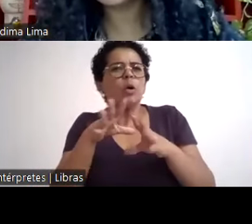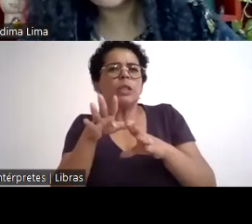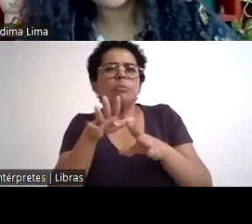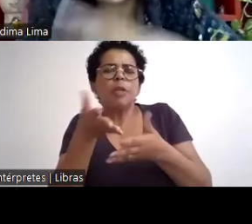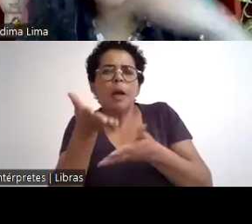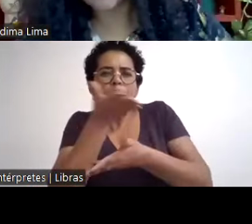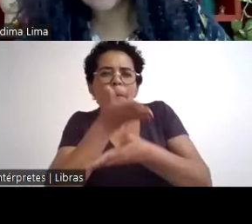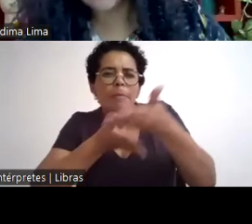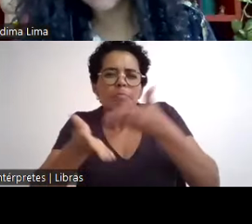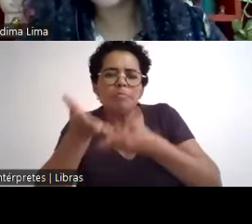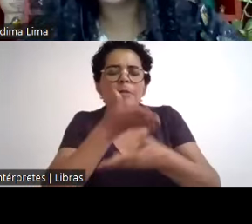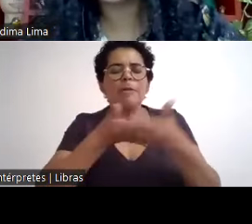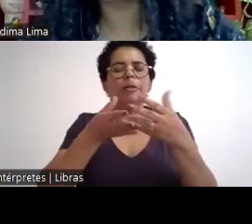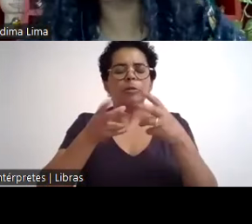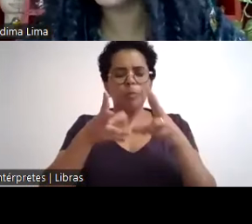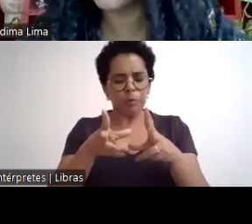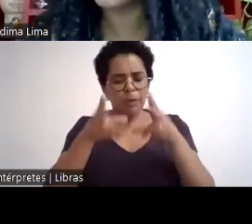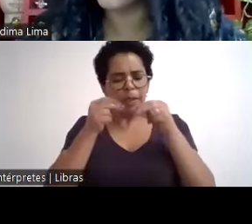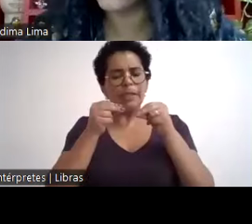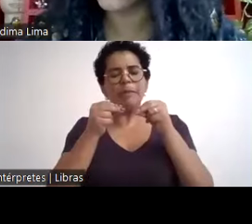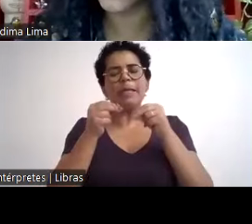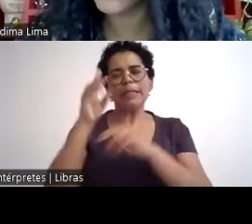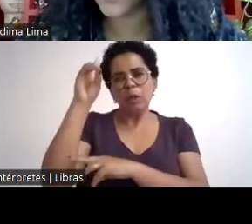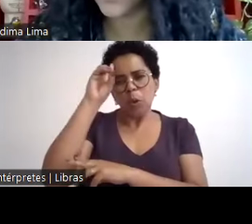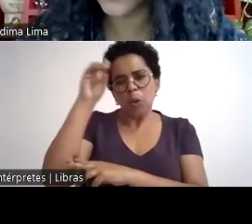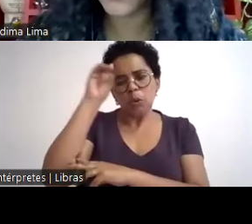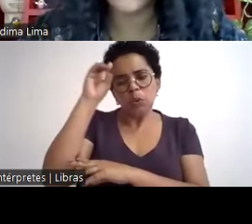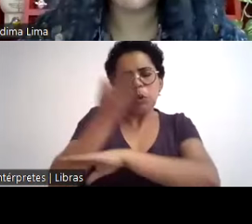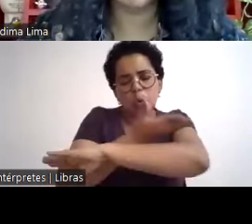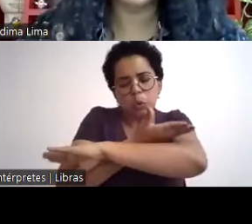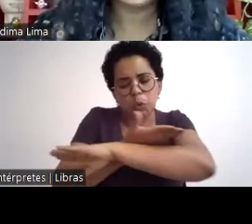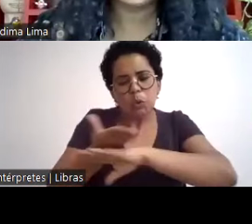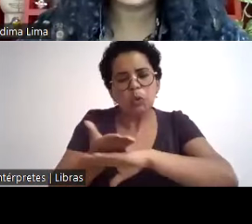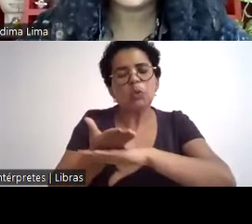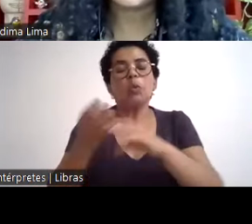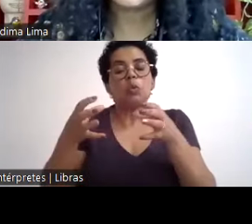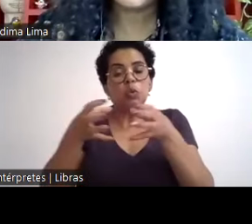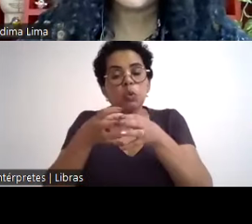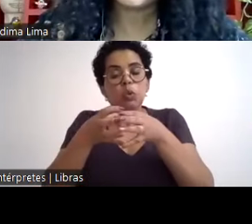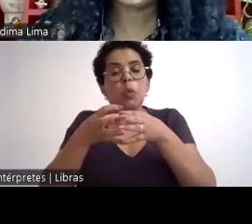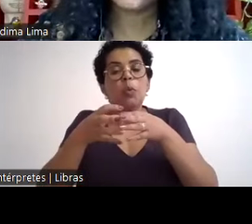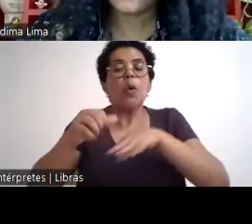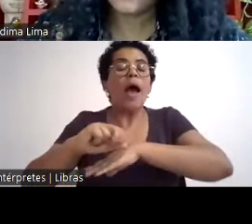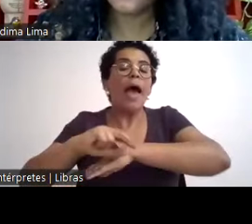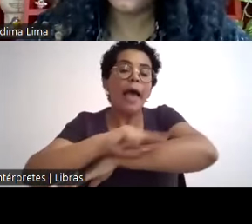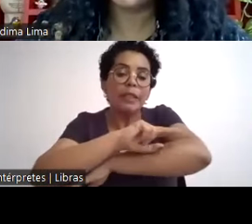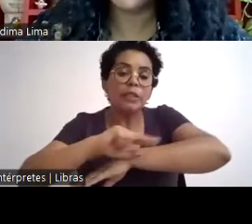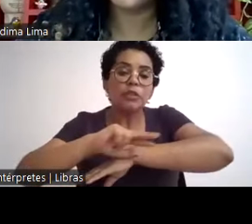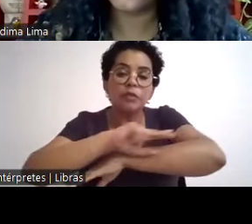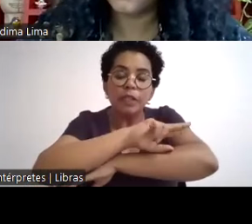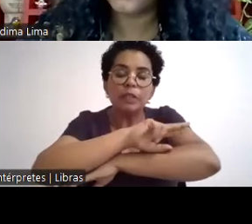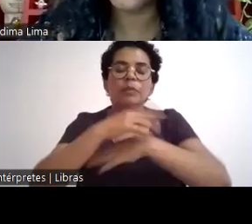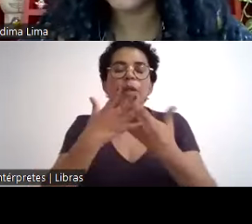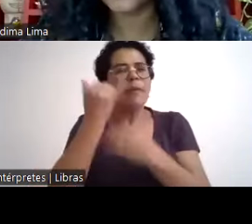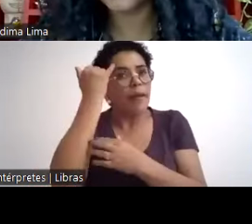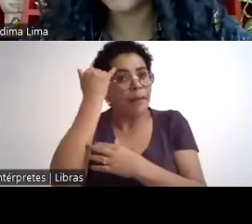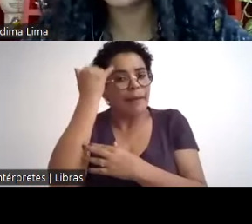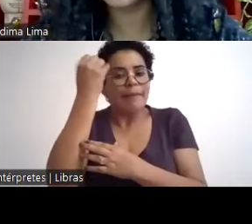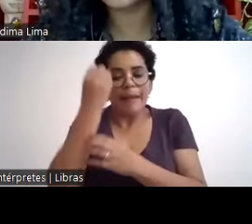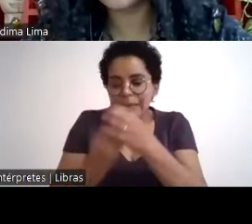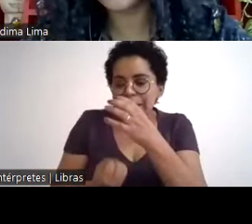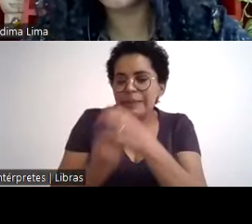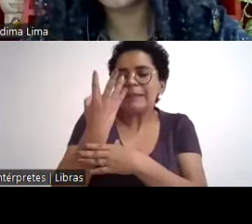sobre aspectos da vida cotidiana daqueles grupos étnicos. E aí essa ideia, ela se materializa a partir